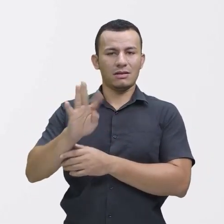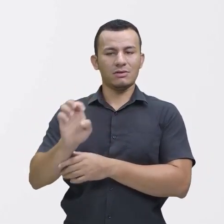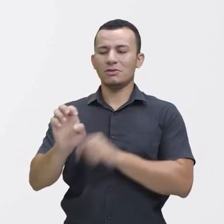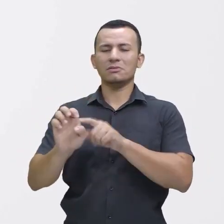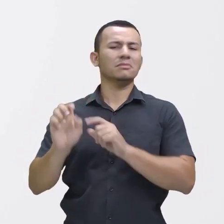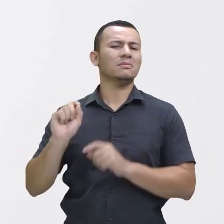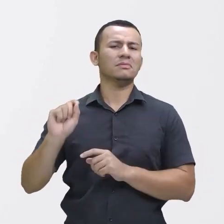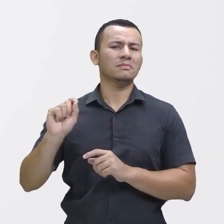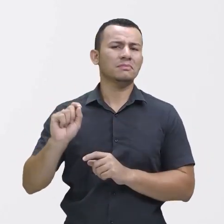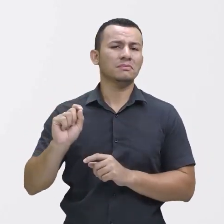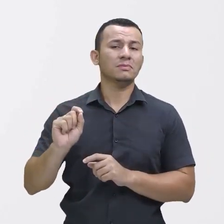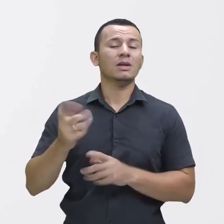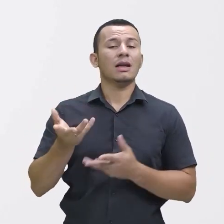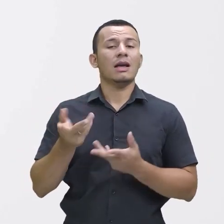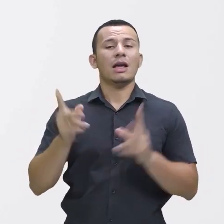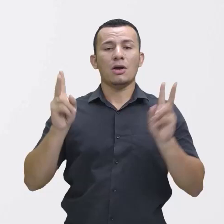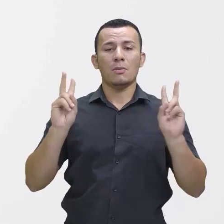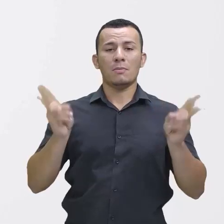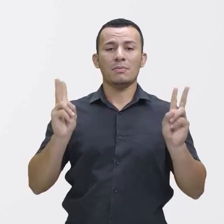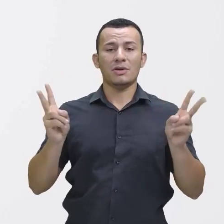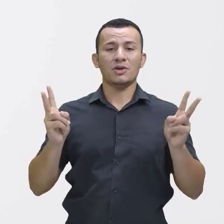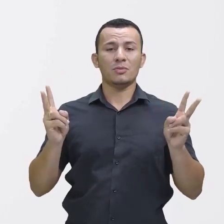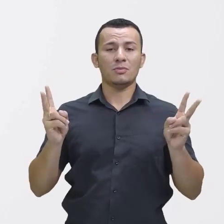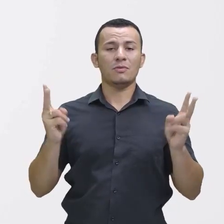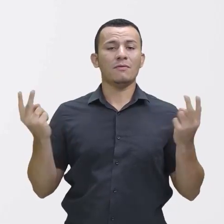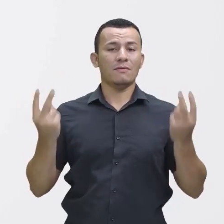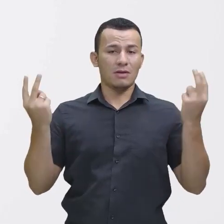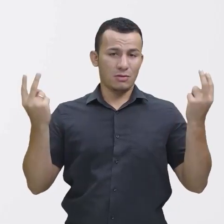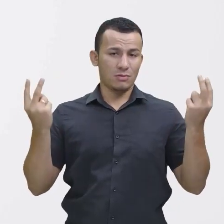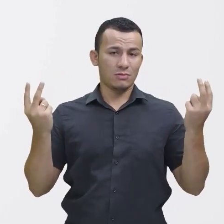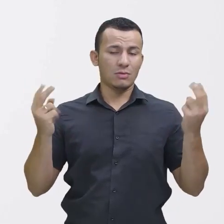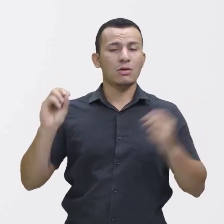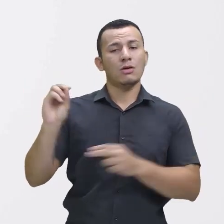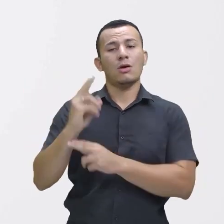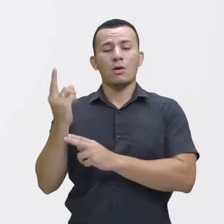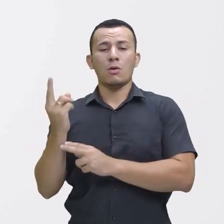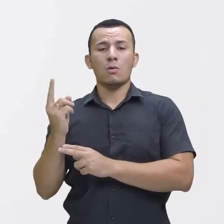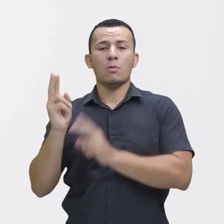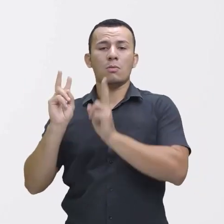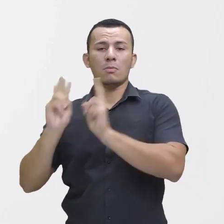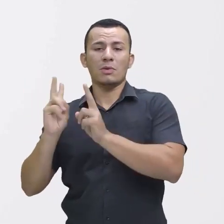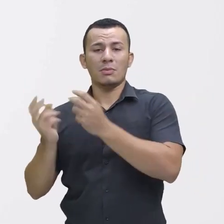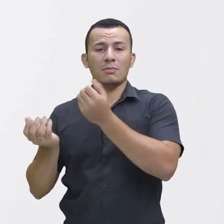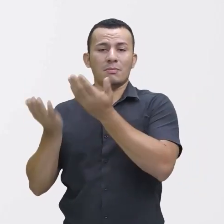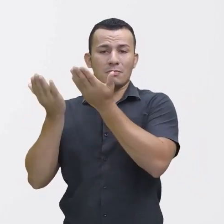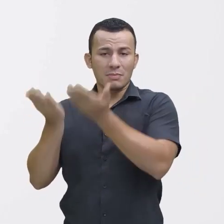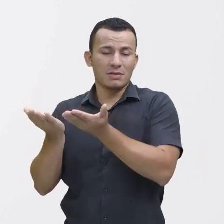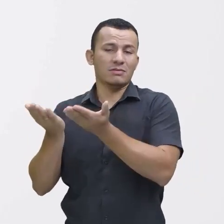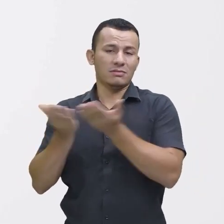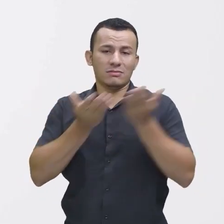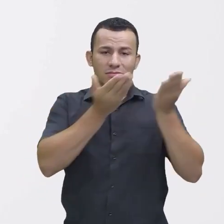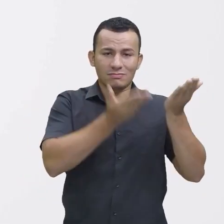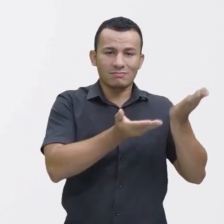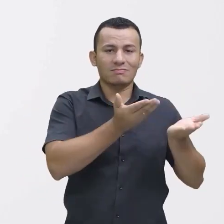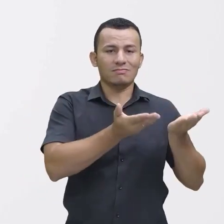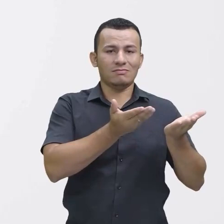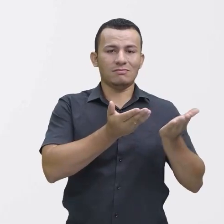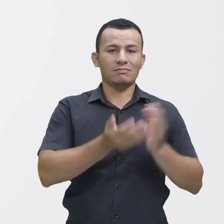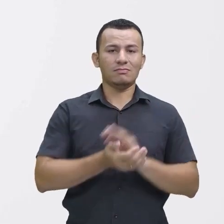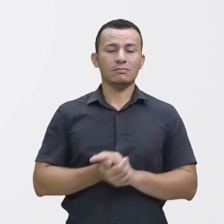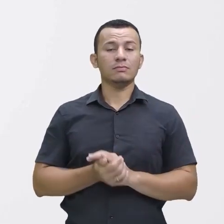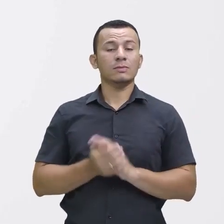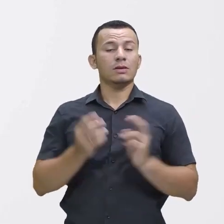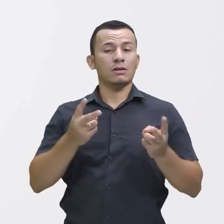Equivalente é quando tem o mesmo valor ou a mesma quantia. Vamos observar aqui